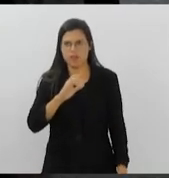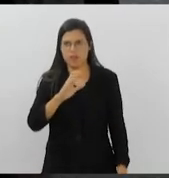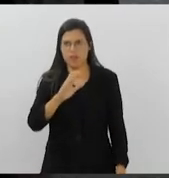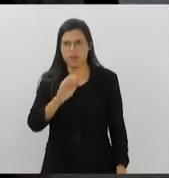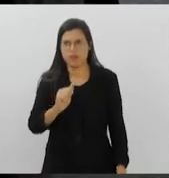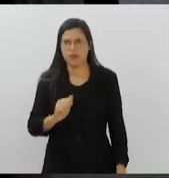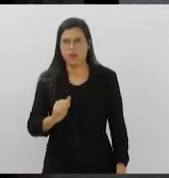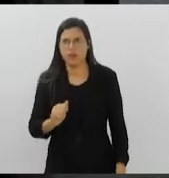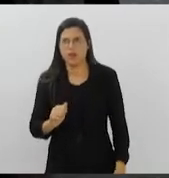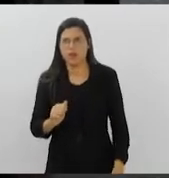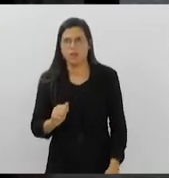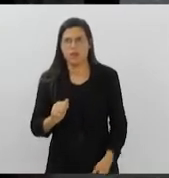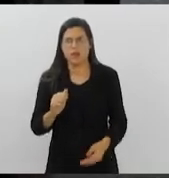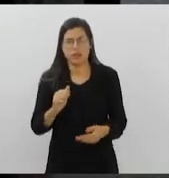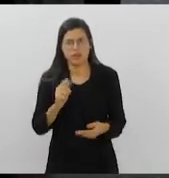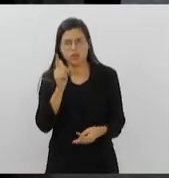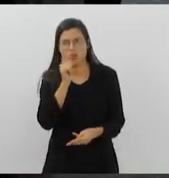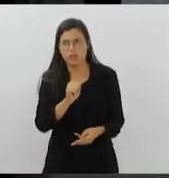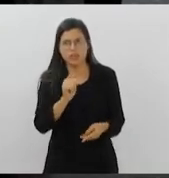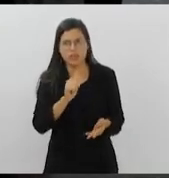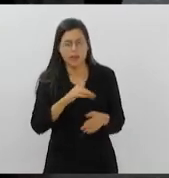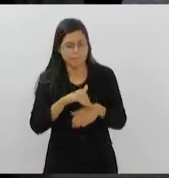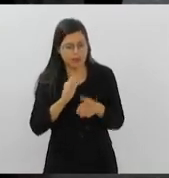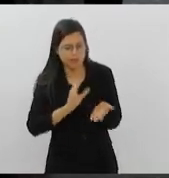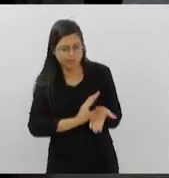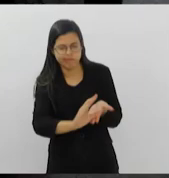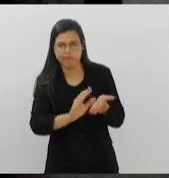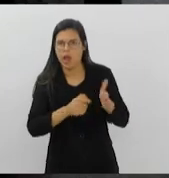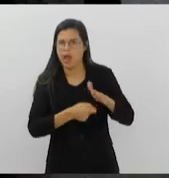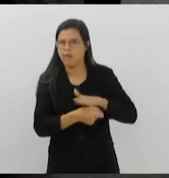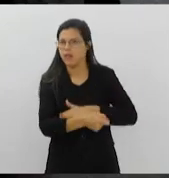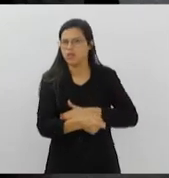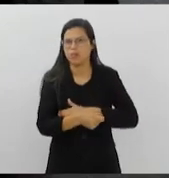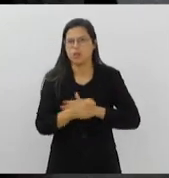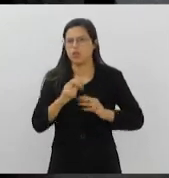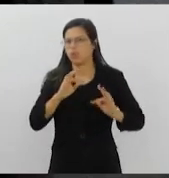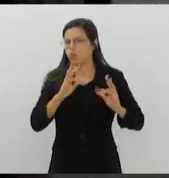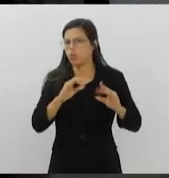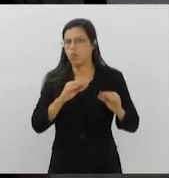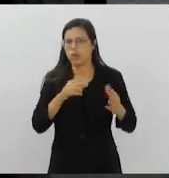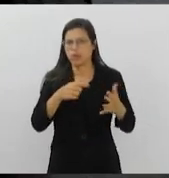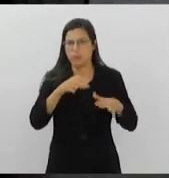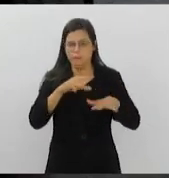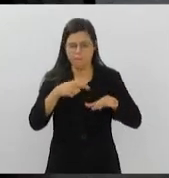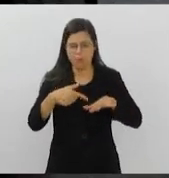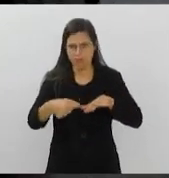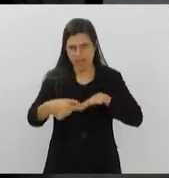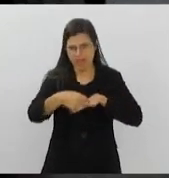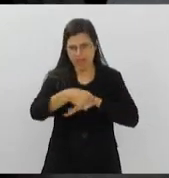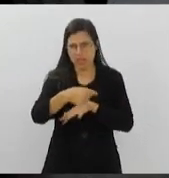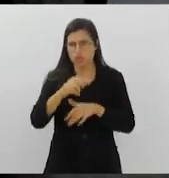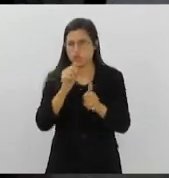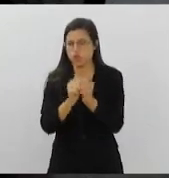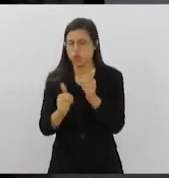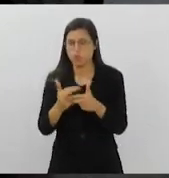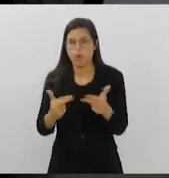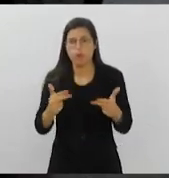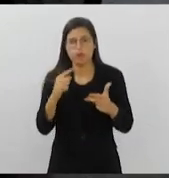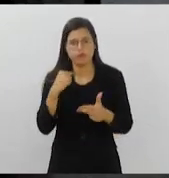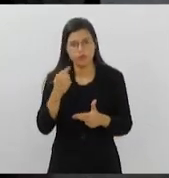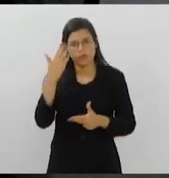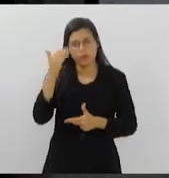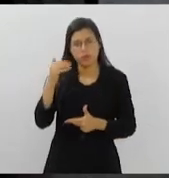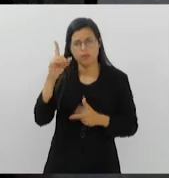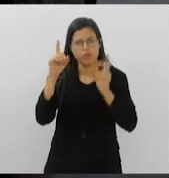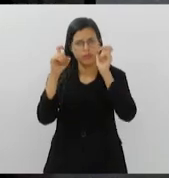mais investimento em todas as modalidades de esportes praticados por mulheres. Nós sabemos o quão é difícil, nós sabemos o